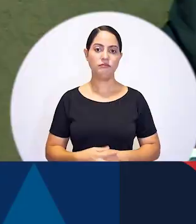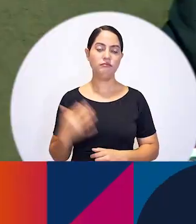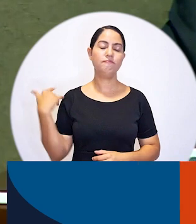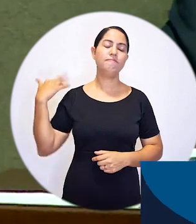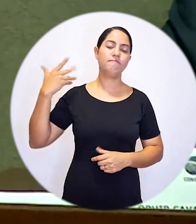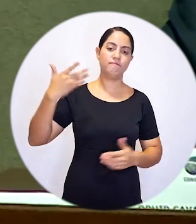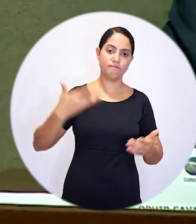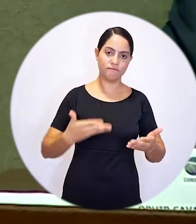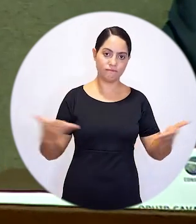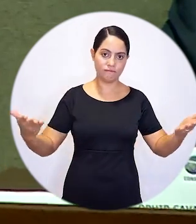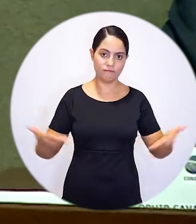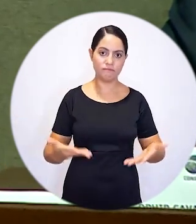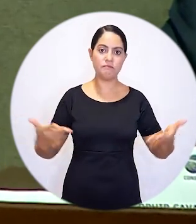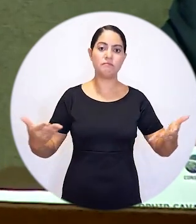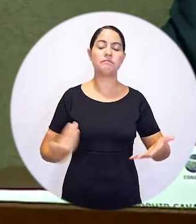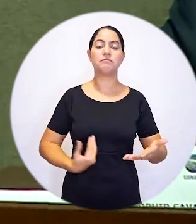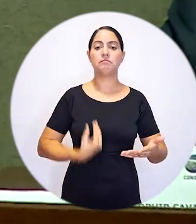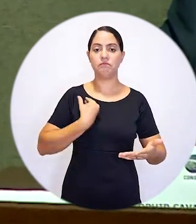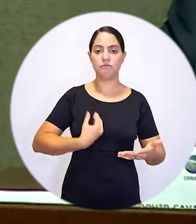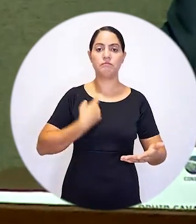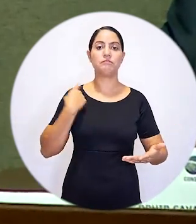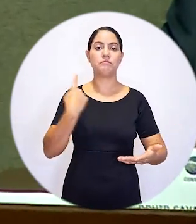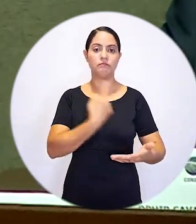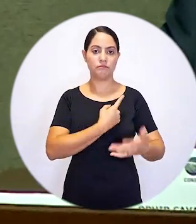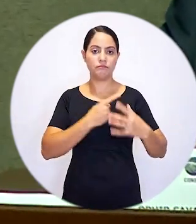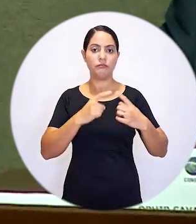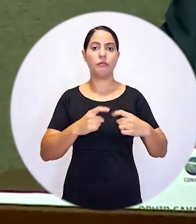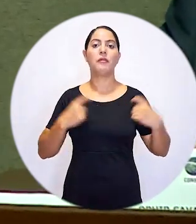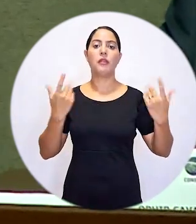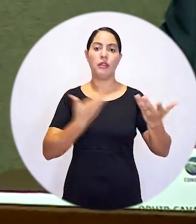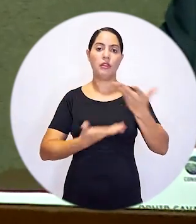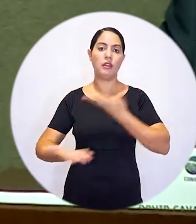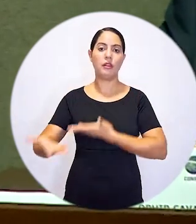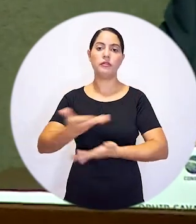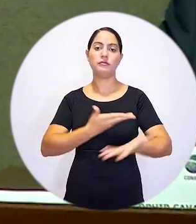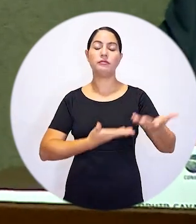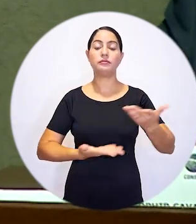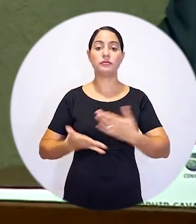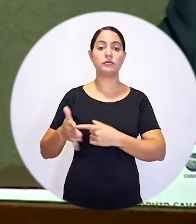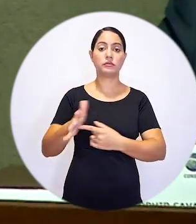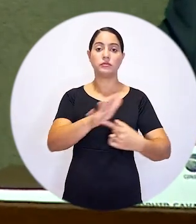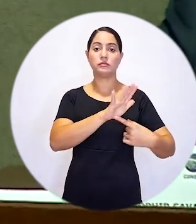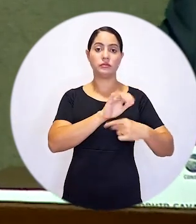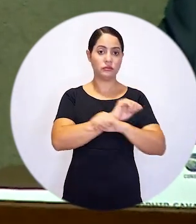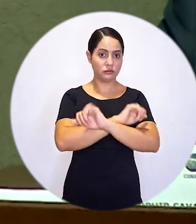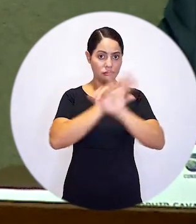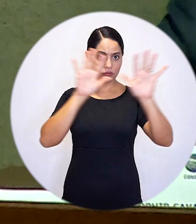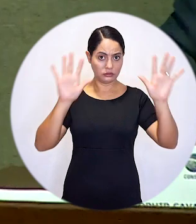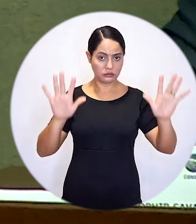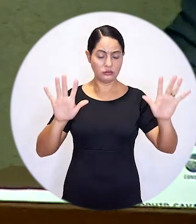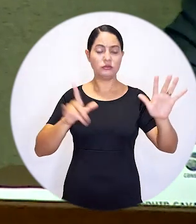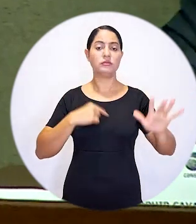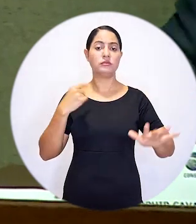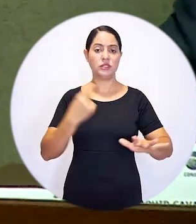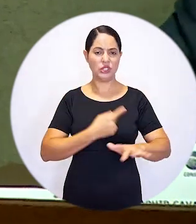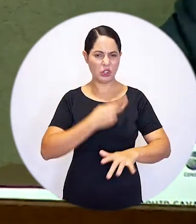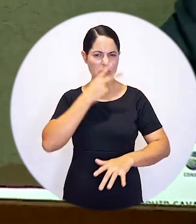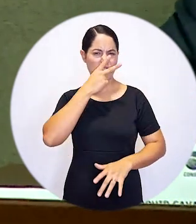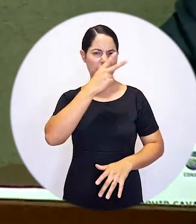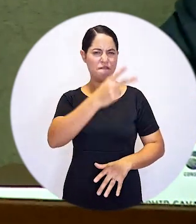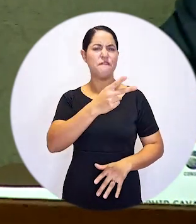trouxe até aqui, o infortúnio nos reuniu. O infortúnio mostrou que nós temos